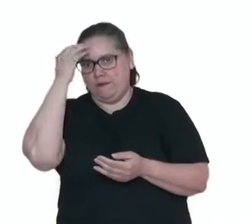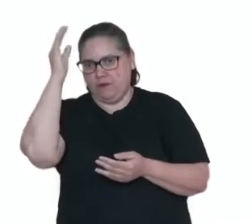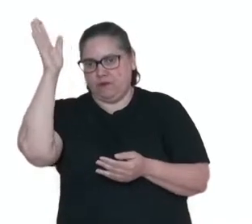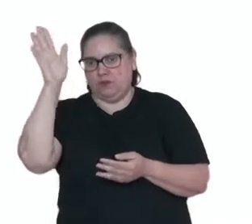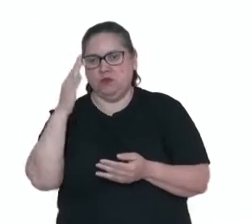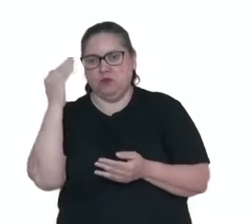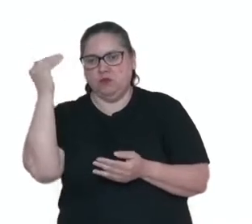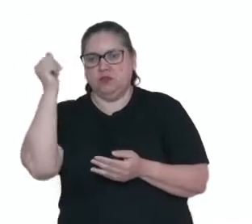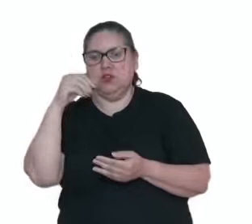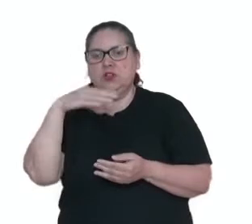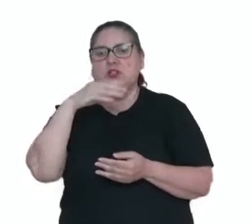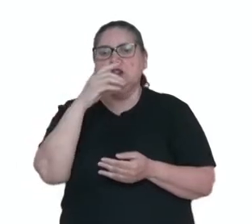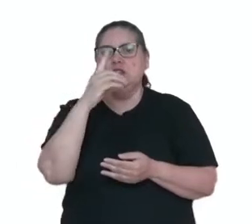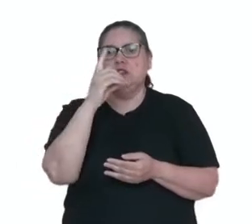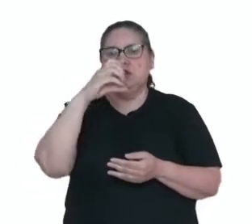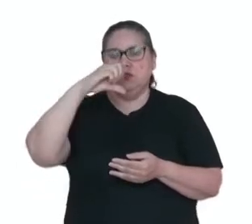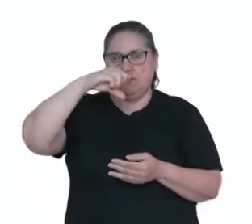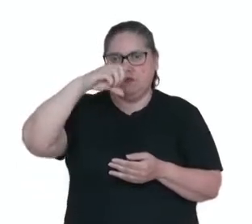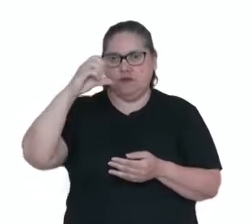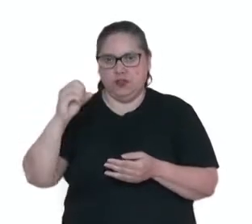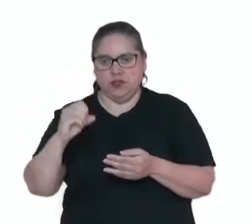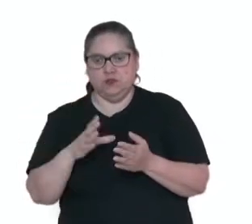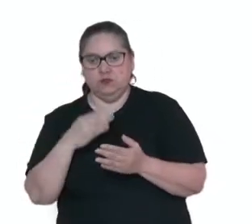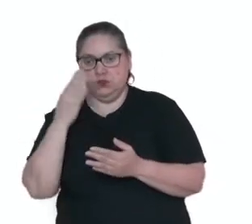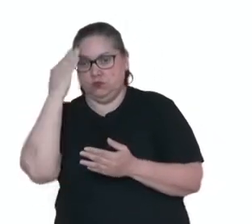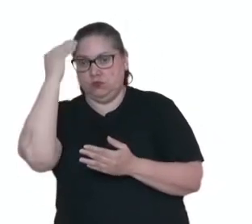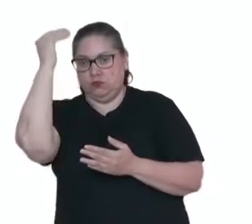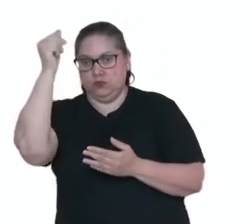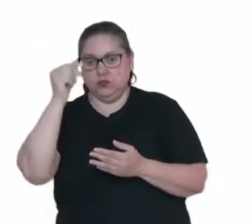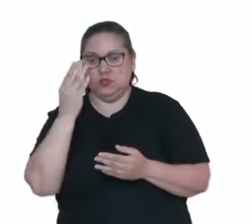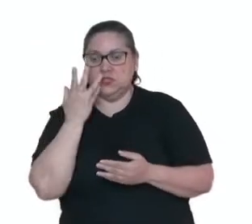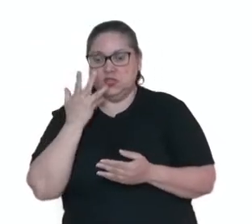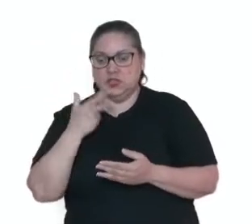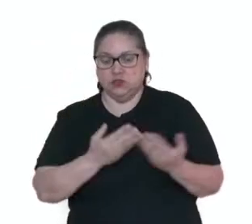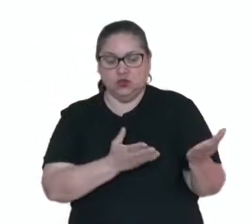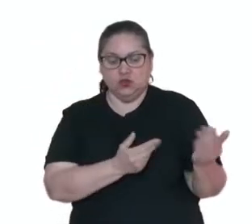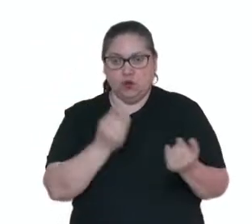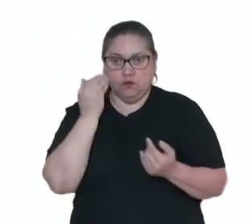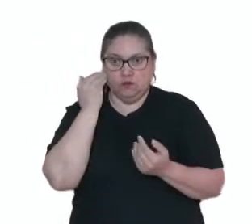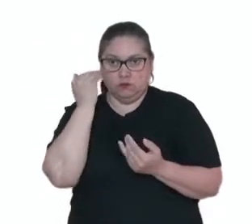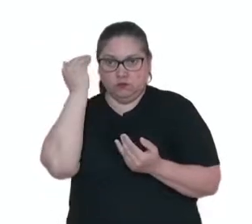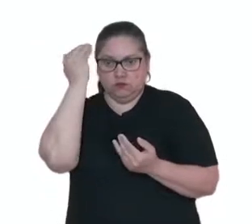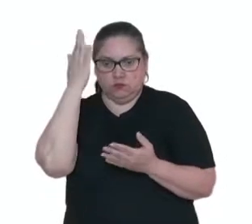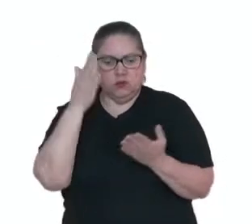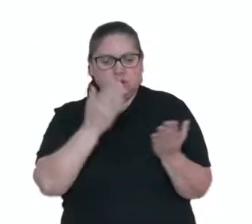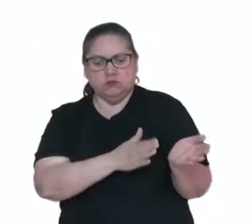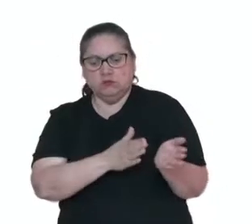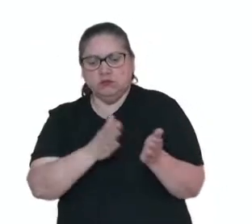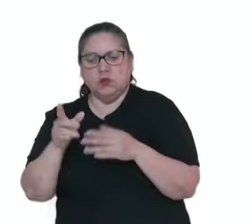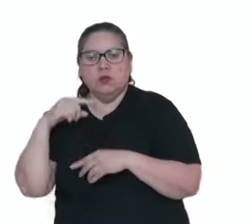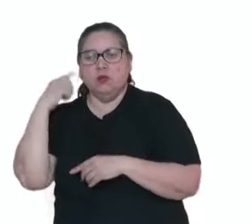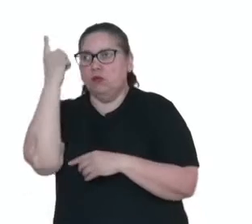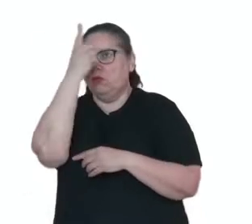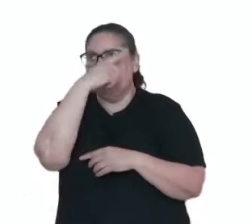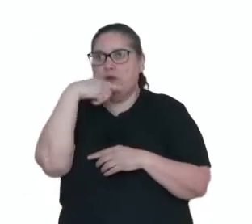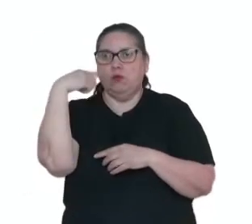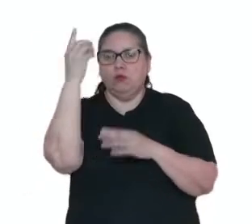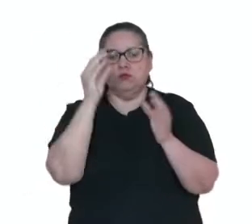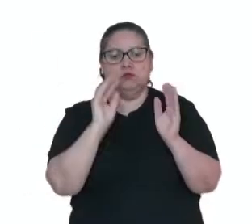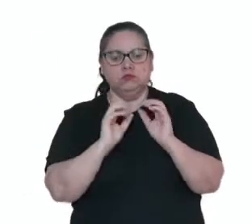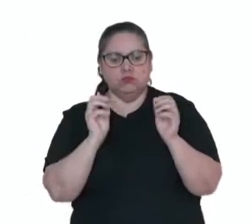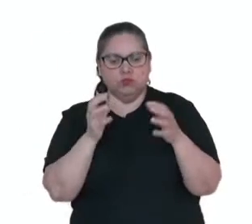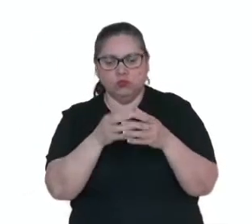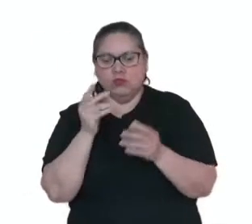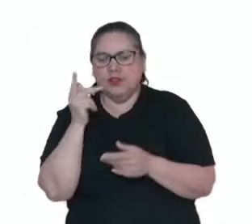de 90. Fizeram muito sucesso entre as crianças, jovens e adultos que passavam horas reunidas